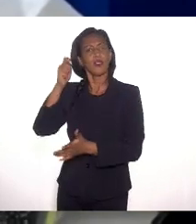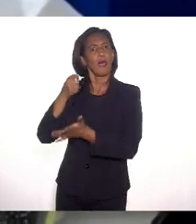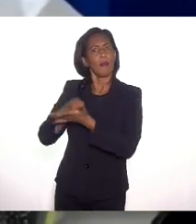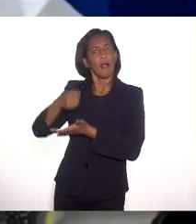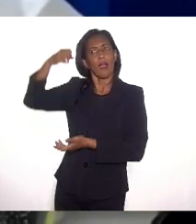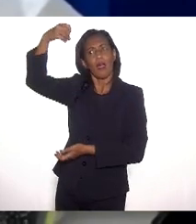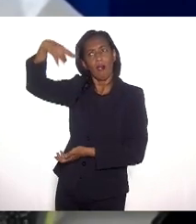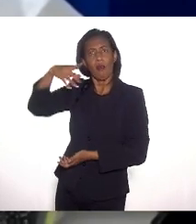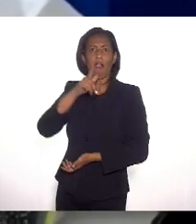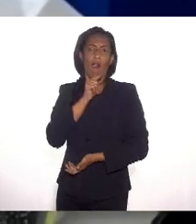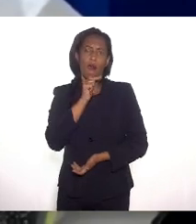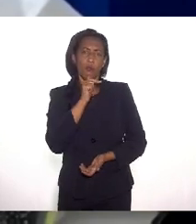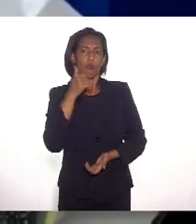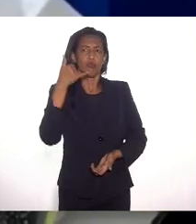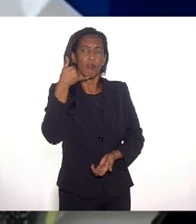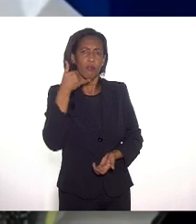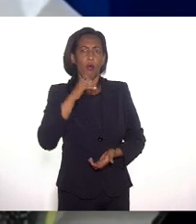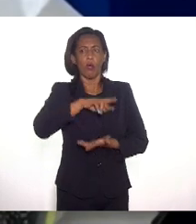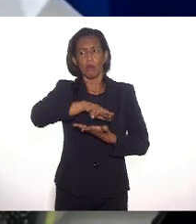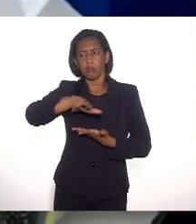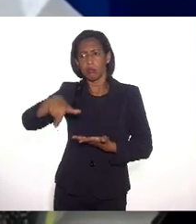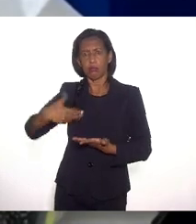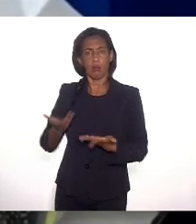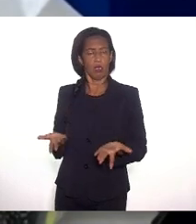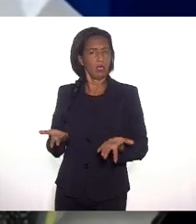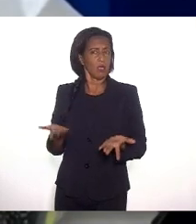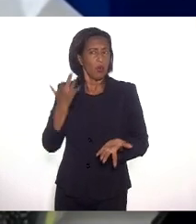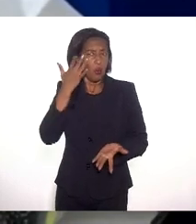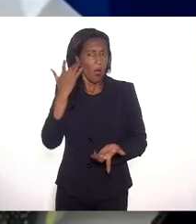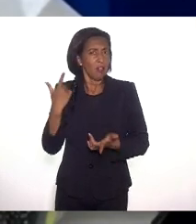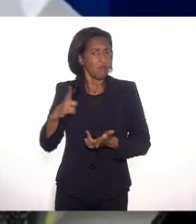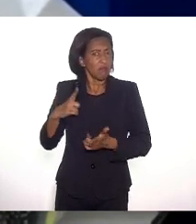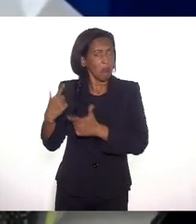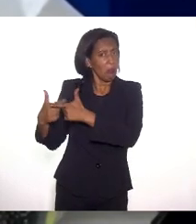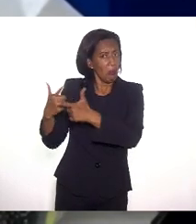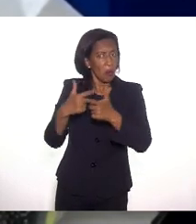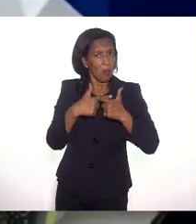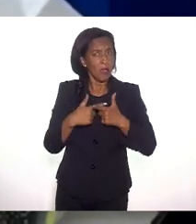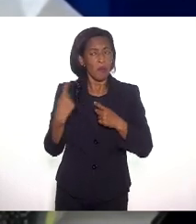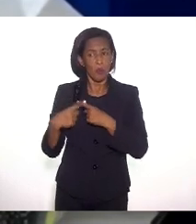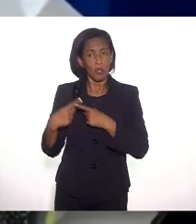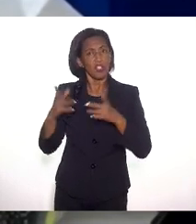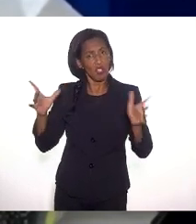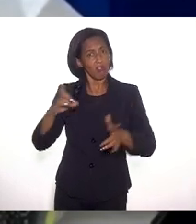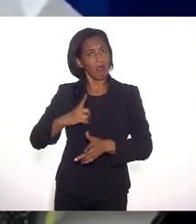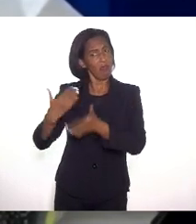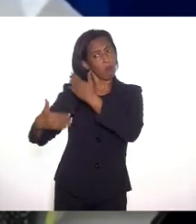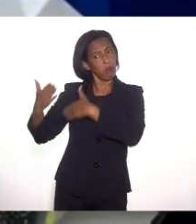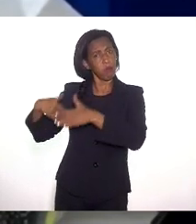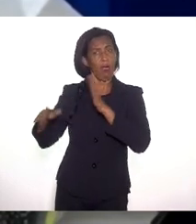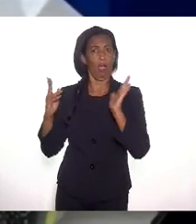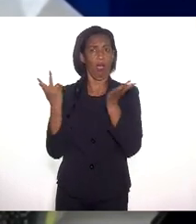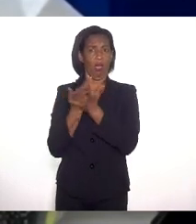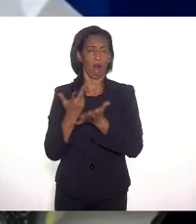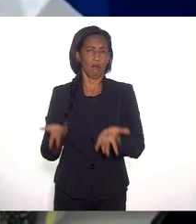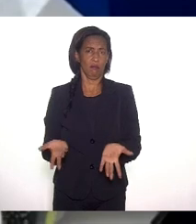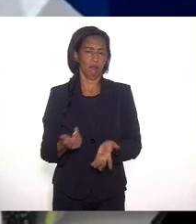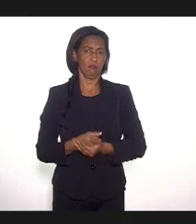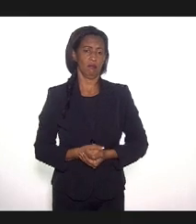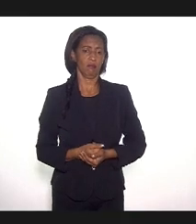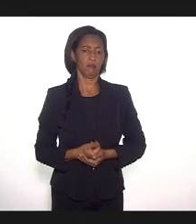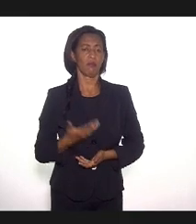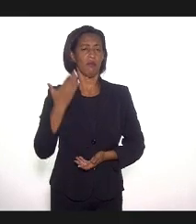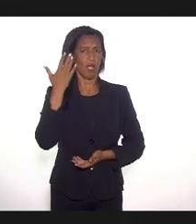lei de 99. Né? Então, eu acho que nós temos um problema aí. Por isso que eu acho que a anexação é pertinente, sim, porque o